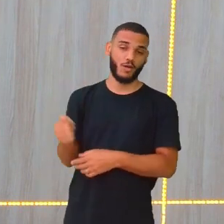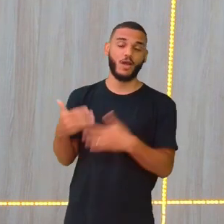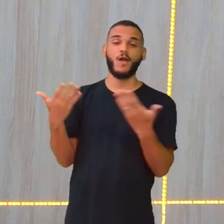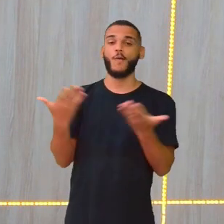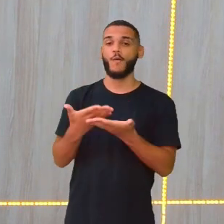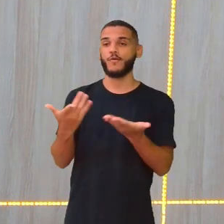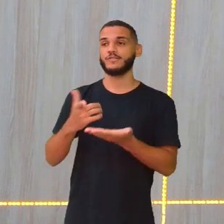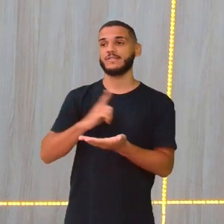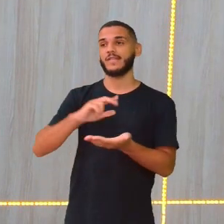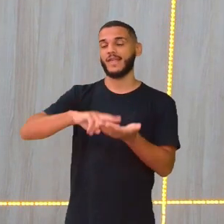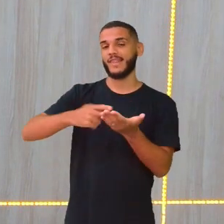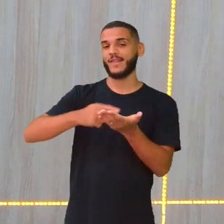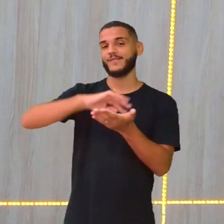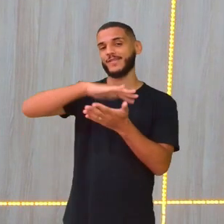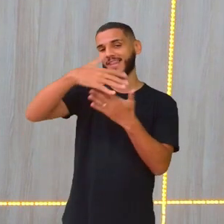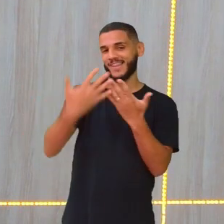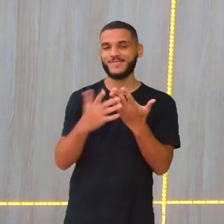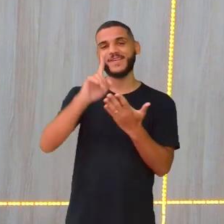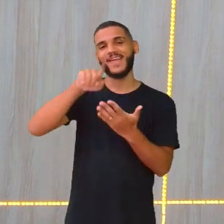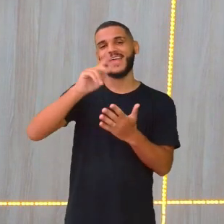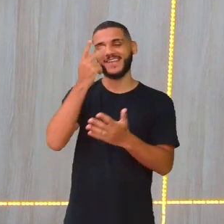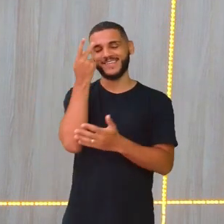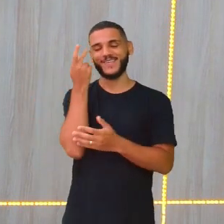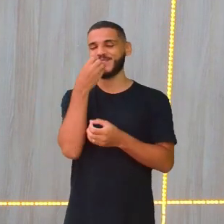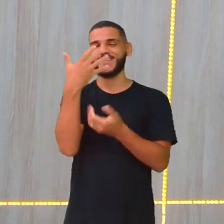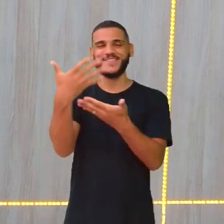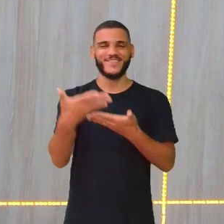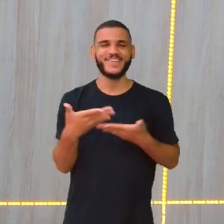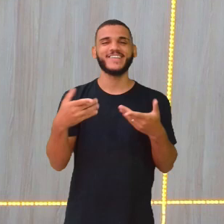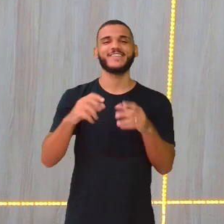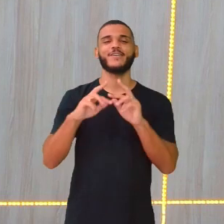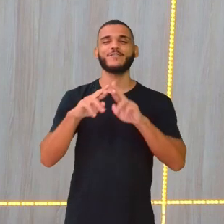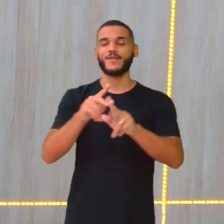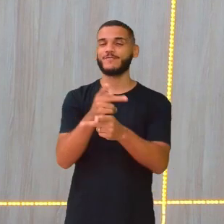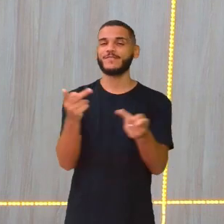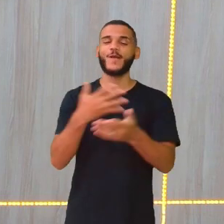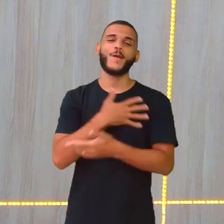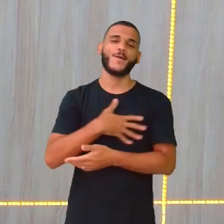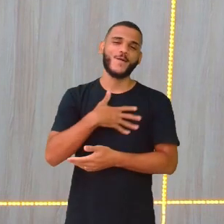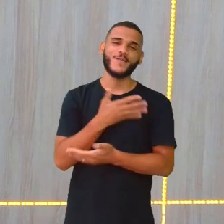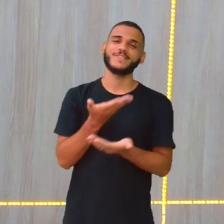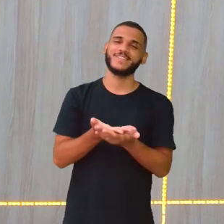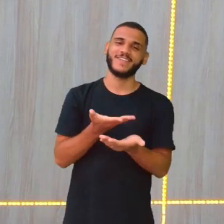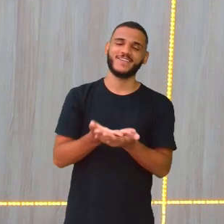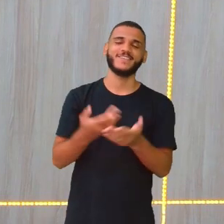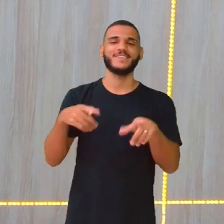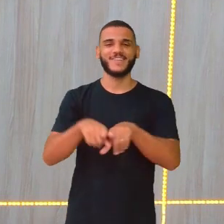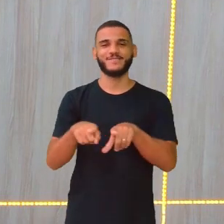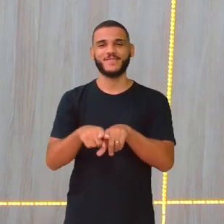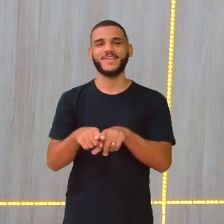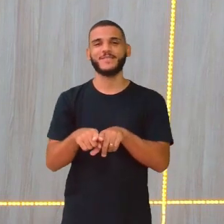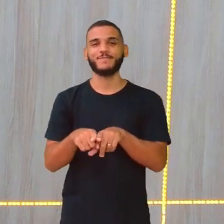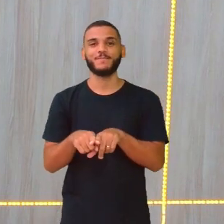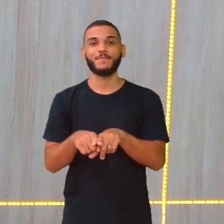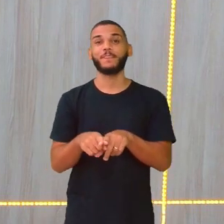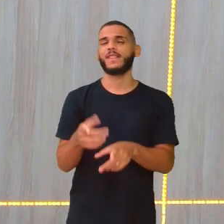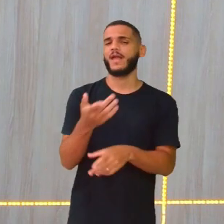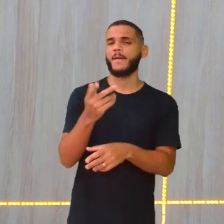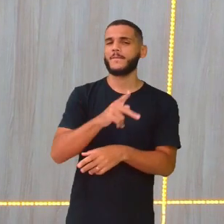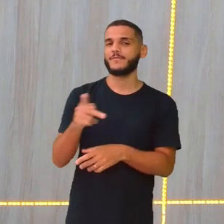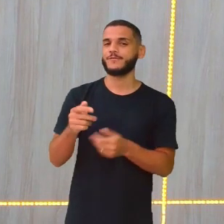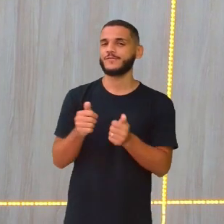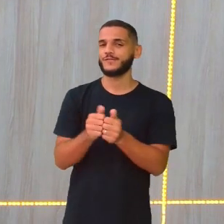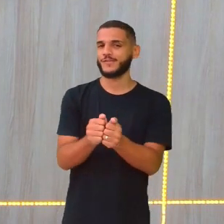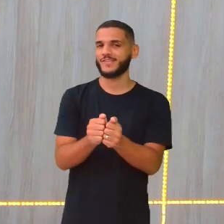quem faz a nossa tradução para Libras é Clisma. Bem-vindo, Clisma, espero que você goste dessa aula. E quem também veio com a gente